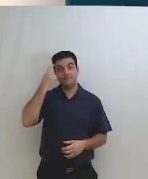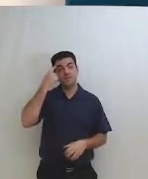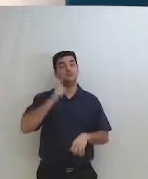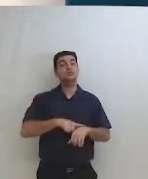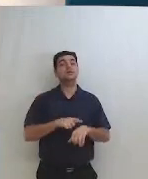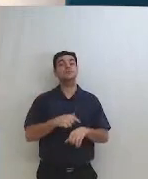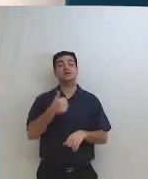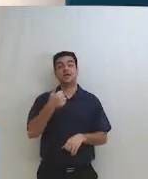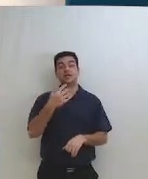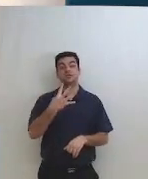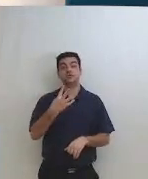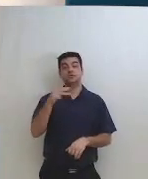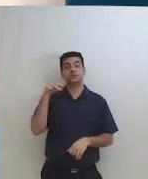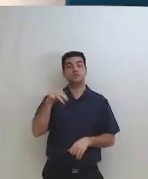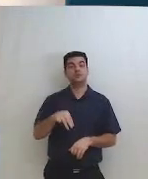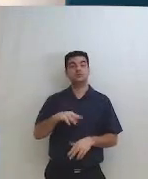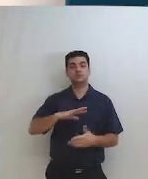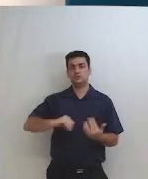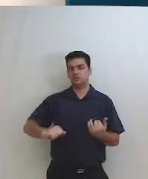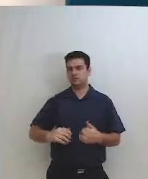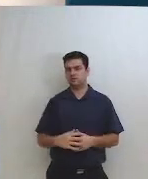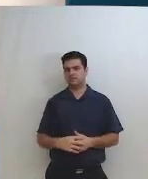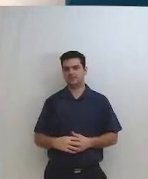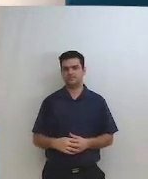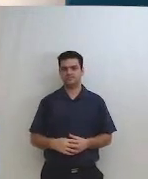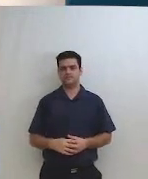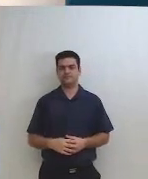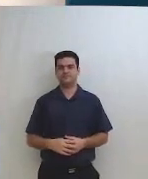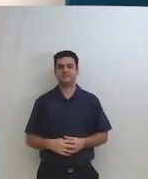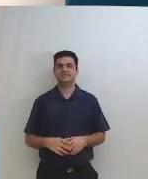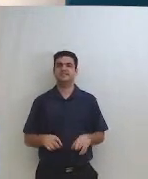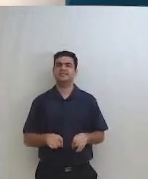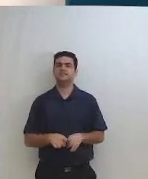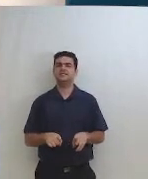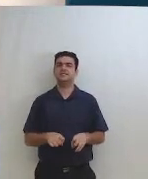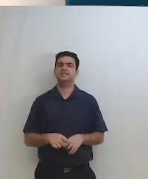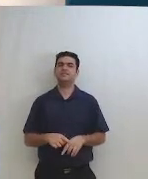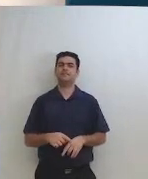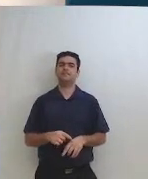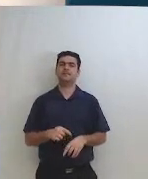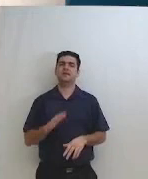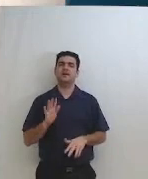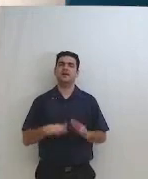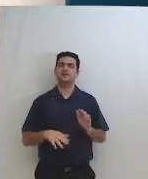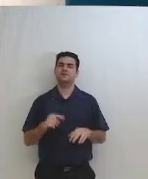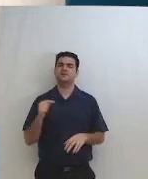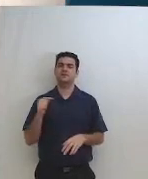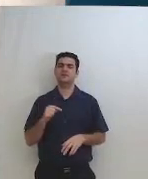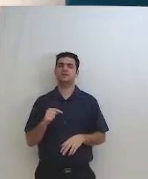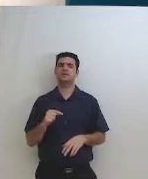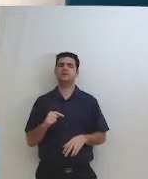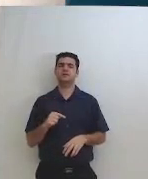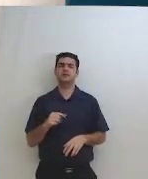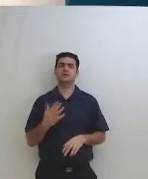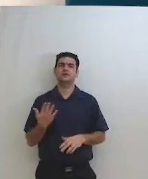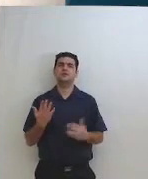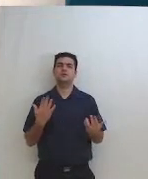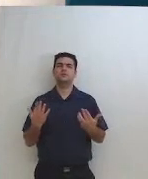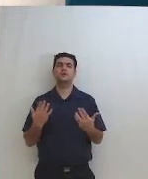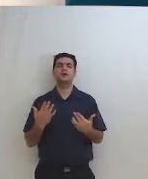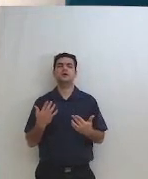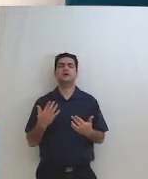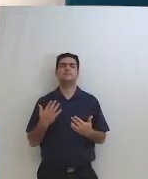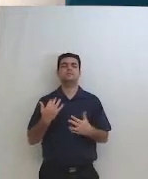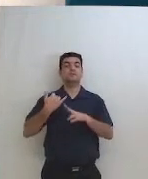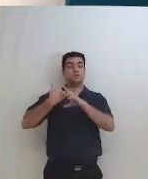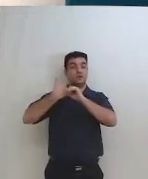supressão. Como se não bastasse tamanha ilegalidade, os autos revelam de forma clara